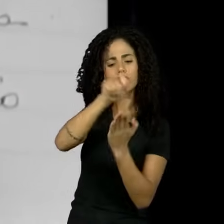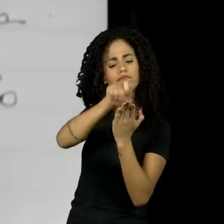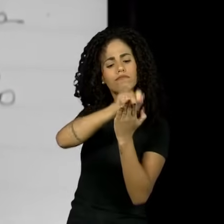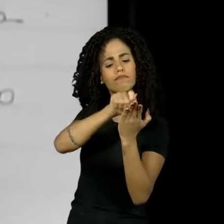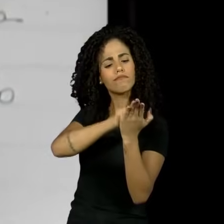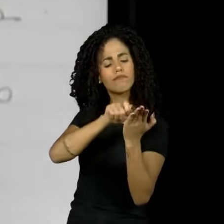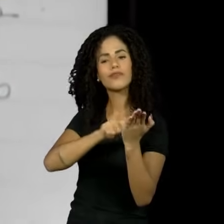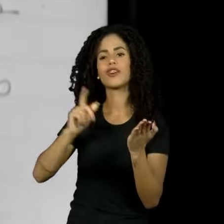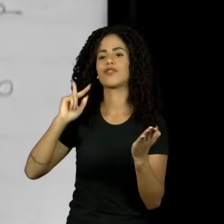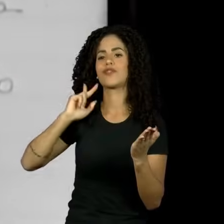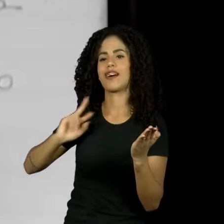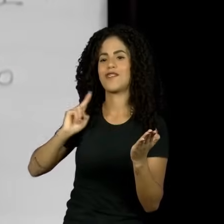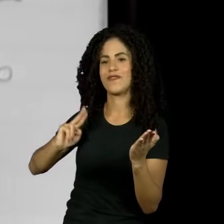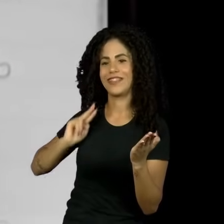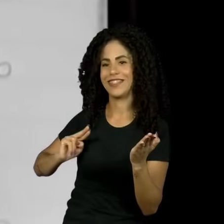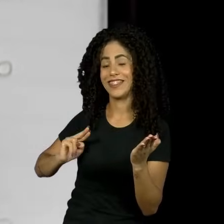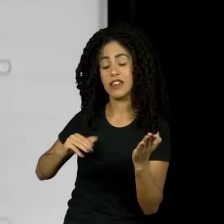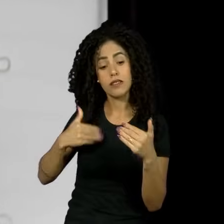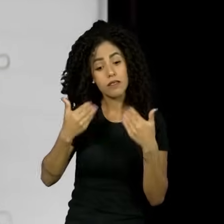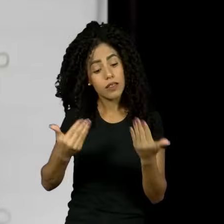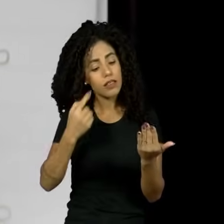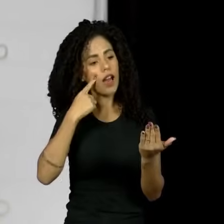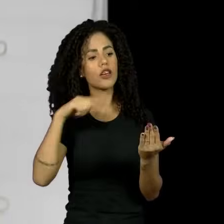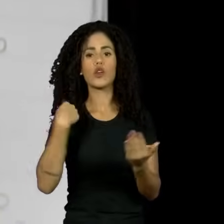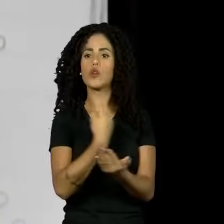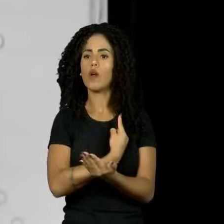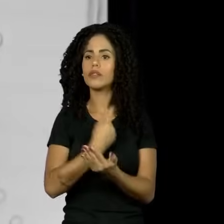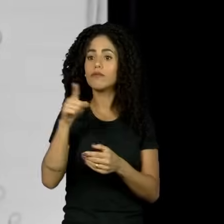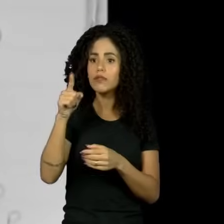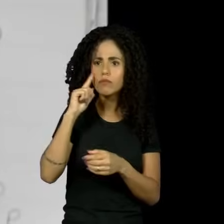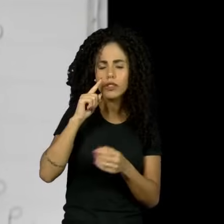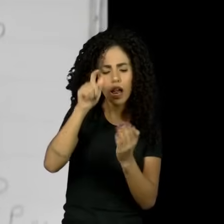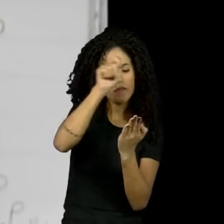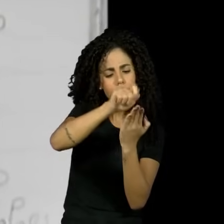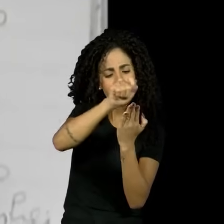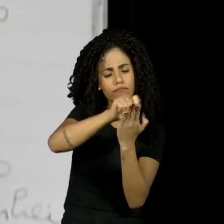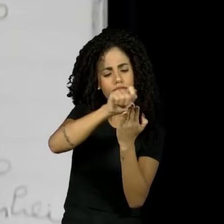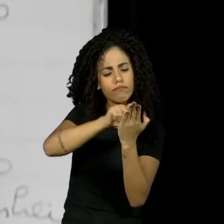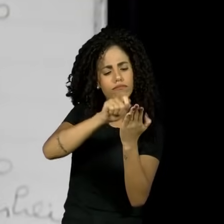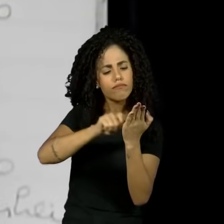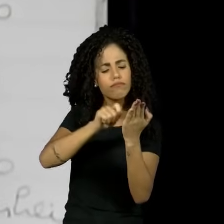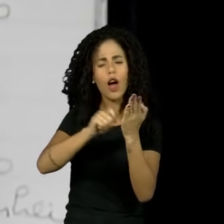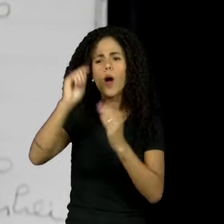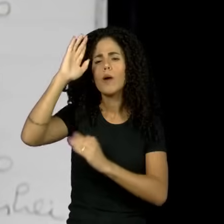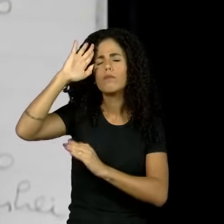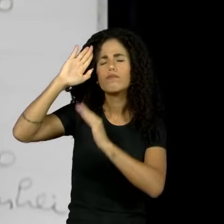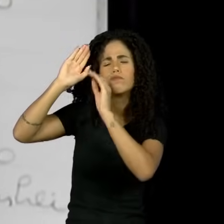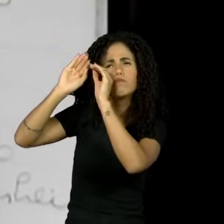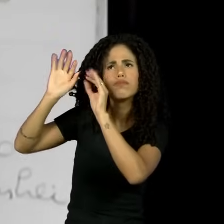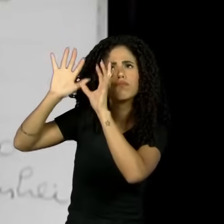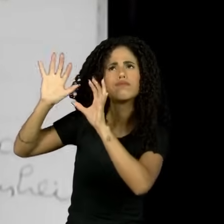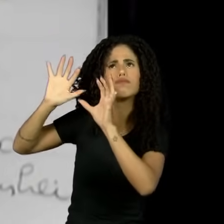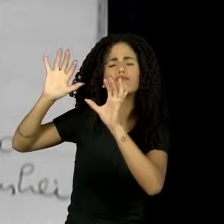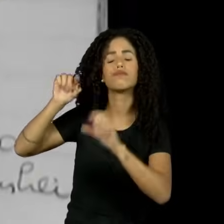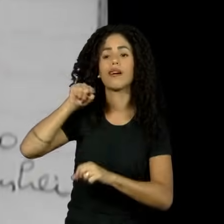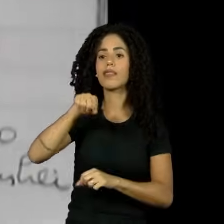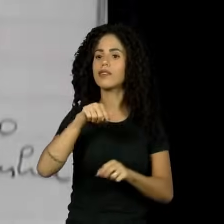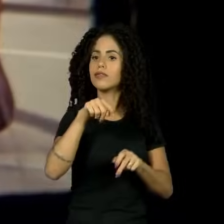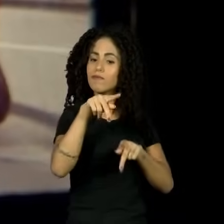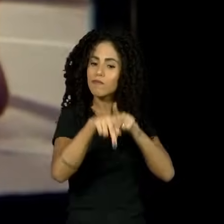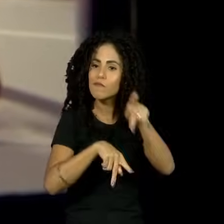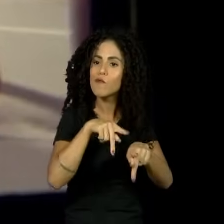de Carolina. E essas criações que nascem desses espaços